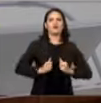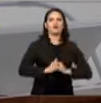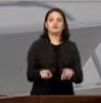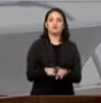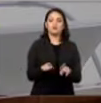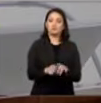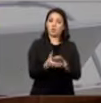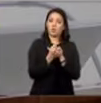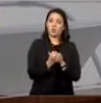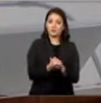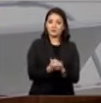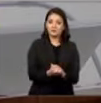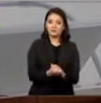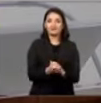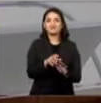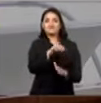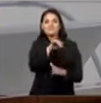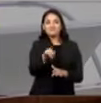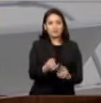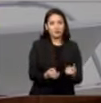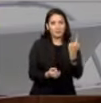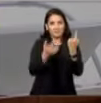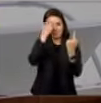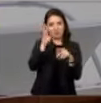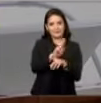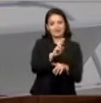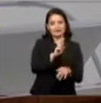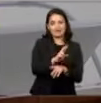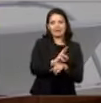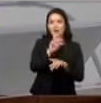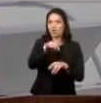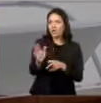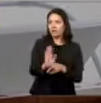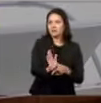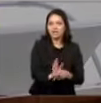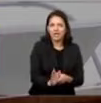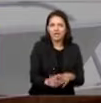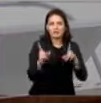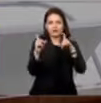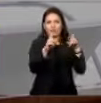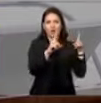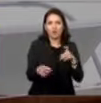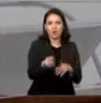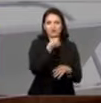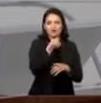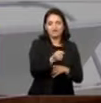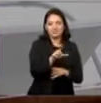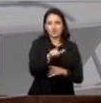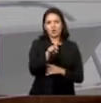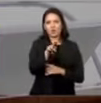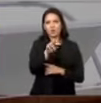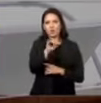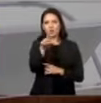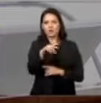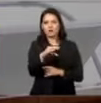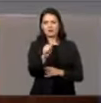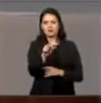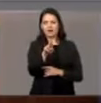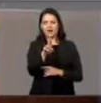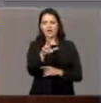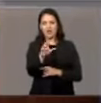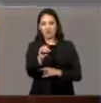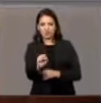cineasta, diretor, fotógrafo, jornalista, Luiz Carlos Barreto, a quem tive a oportunidade de conhecer